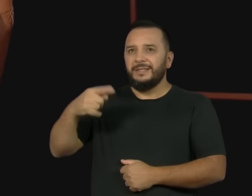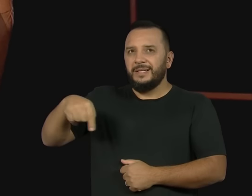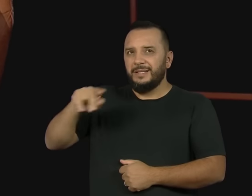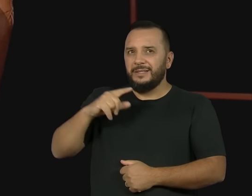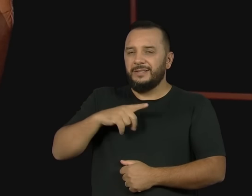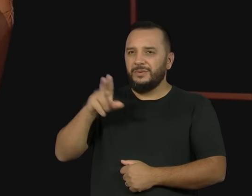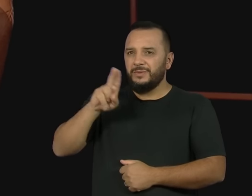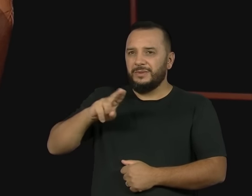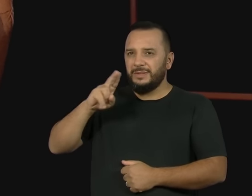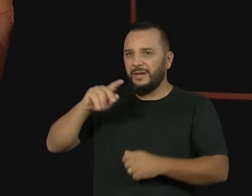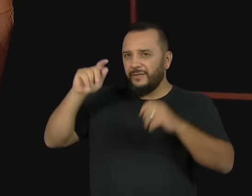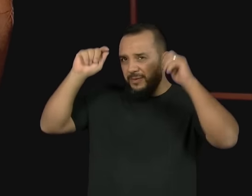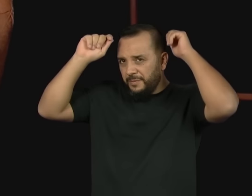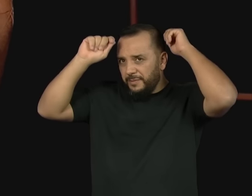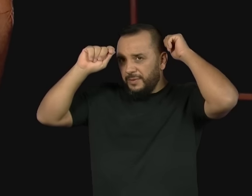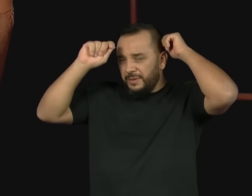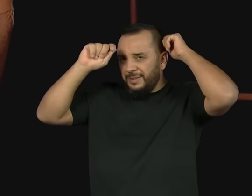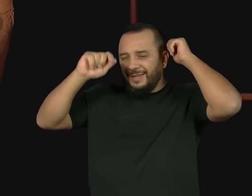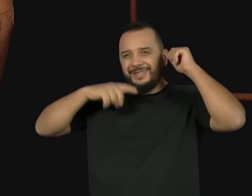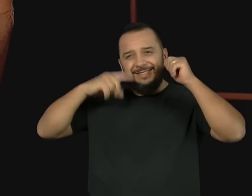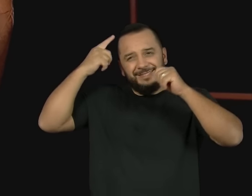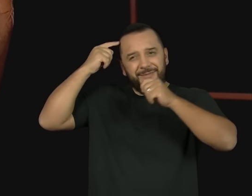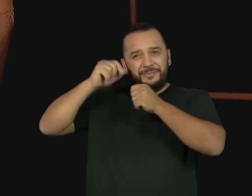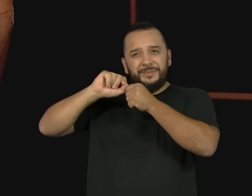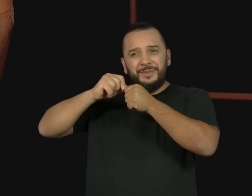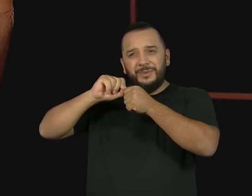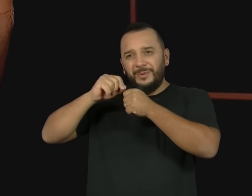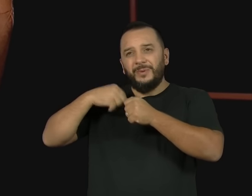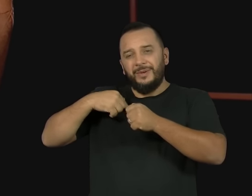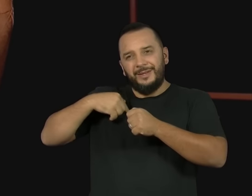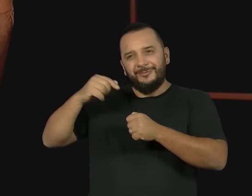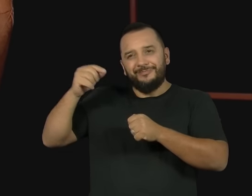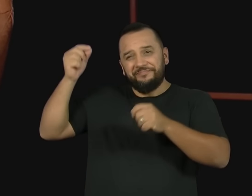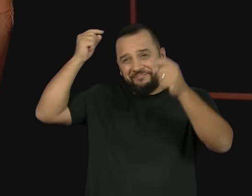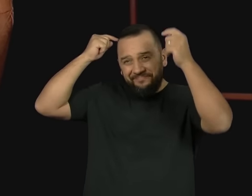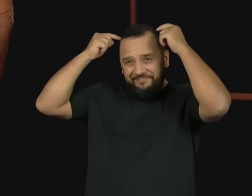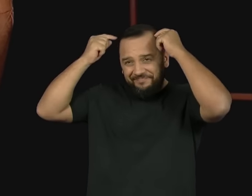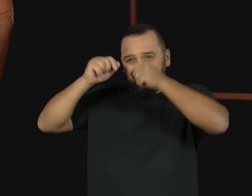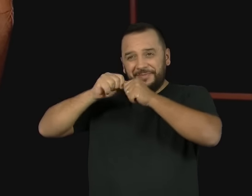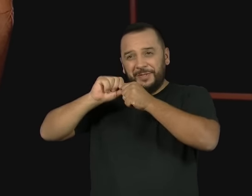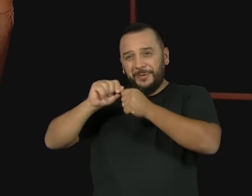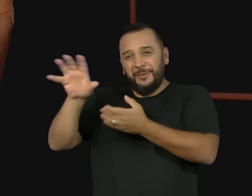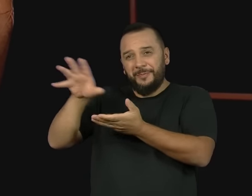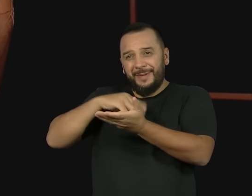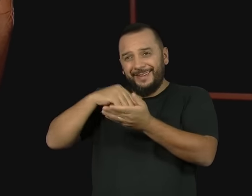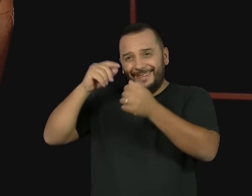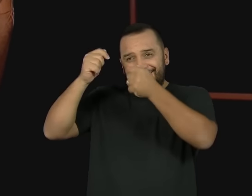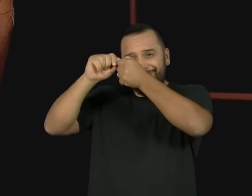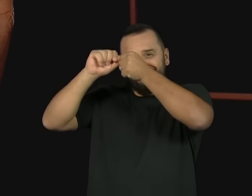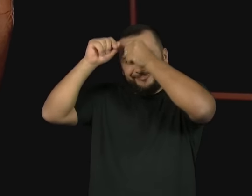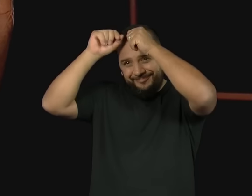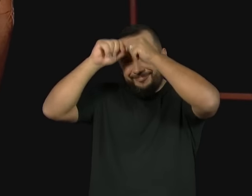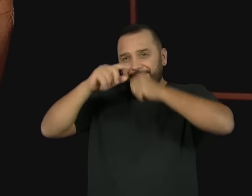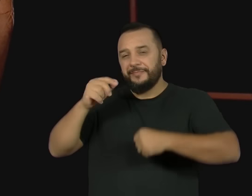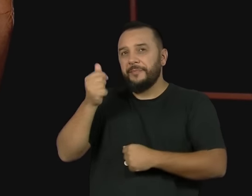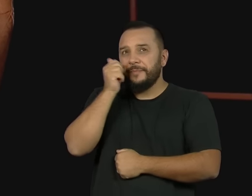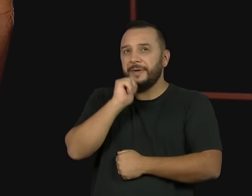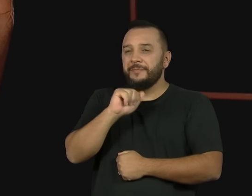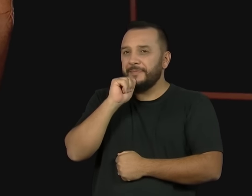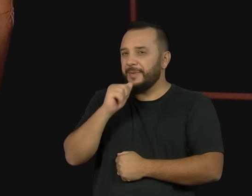uns bonés e cheios de piolho. Eu acabei pegando piolho. E minha mãe não queria